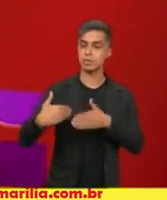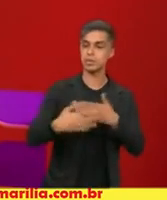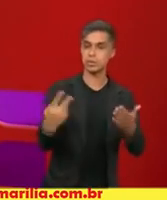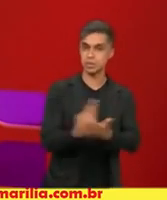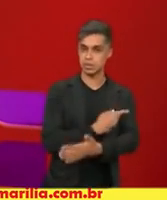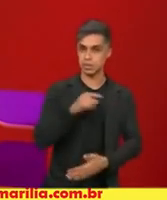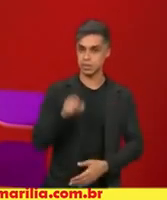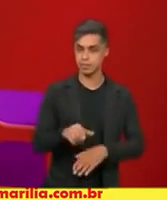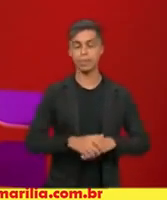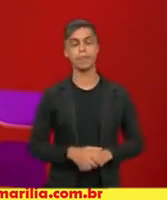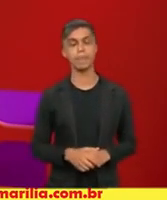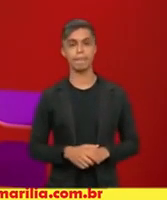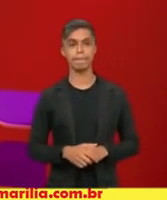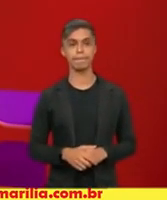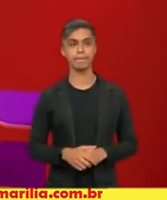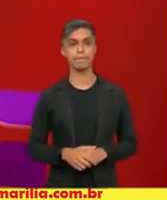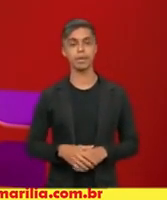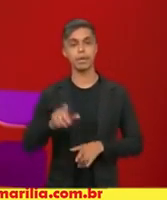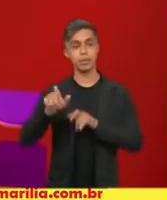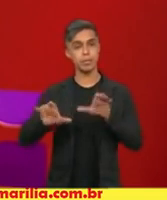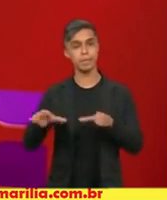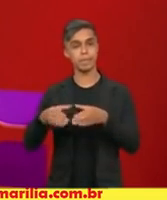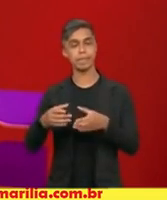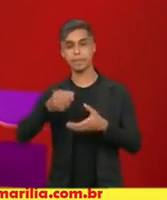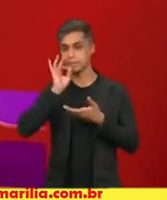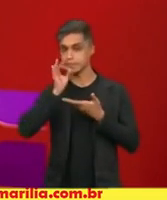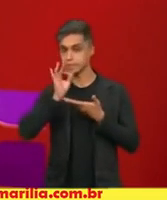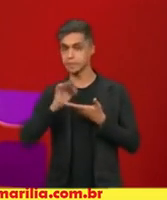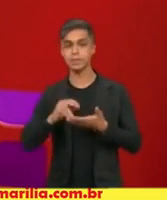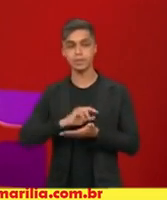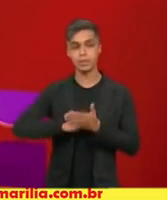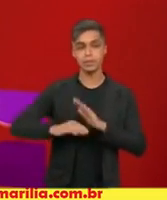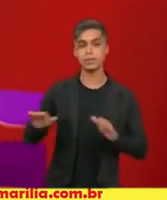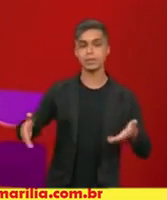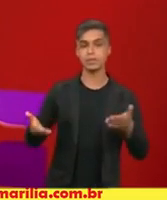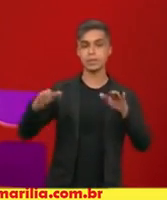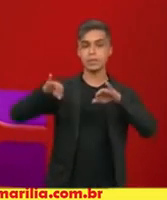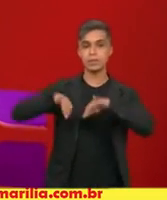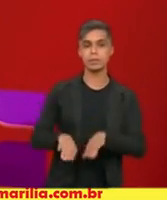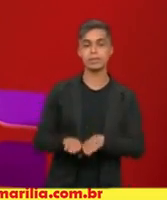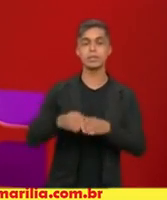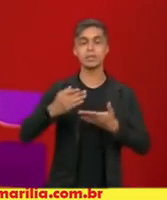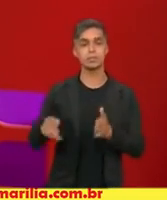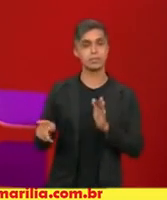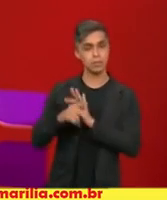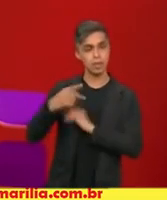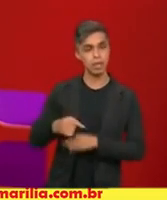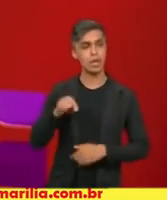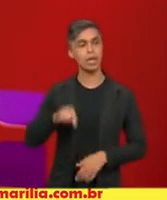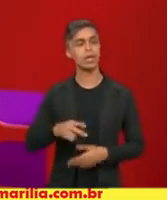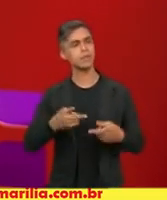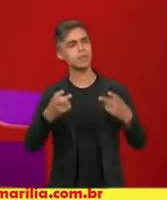acontece, são justamente os cafeicultores do Vale do Paraíba Fluminense, que era o coração econômico do Império do Brasil, que percebem